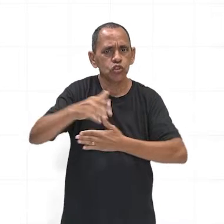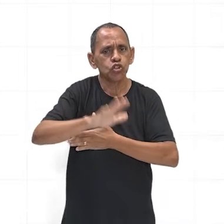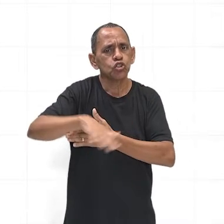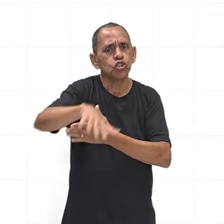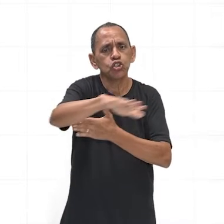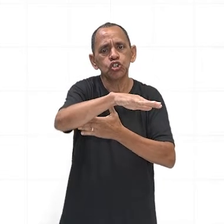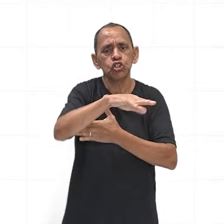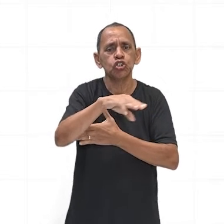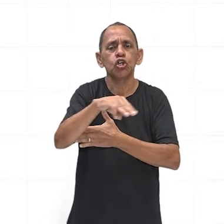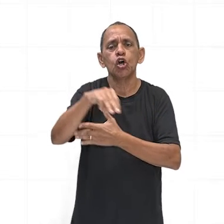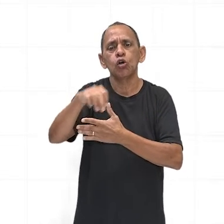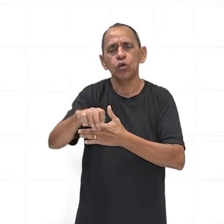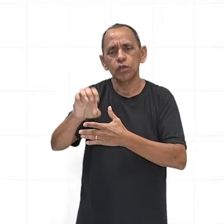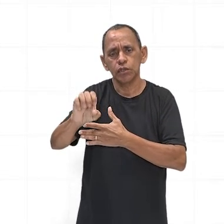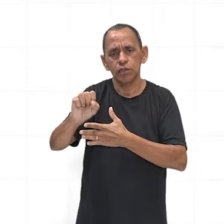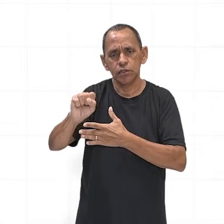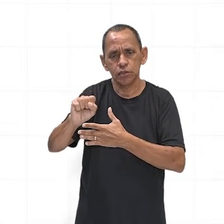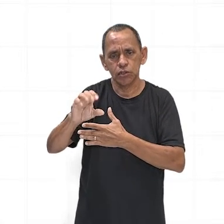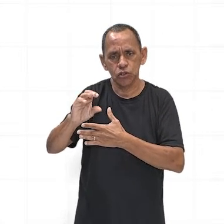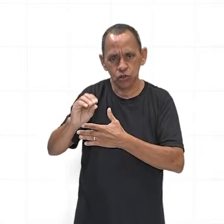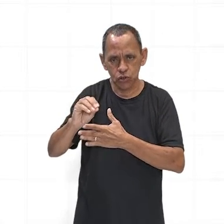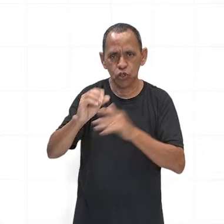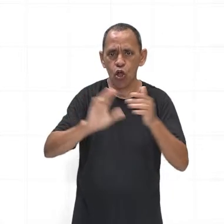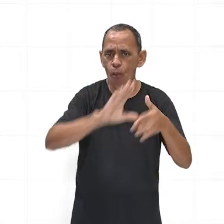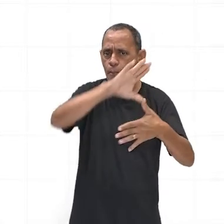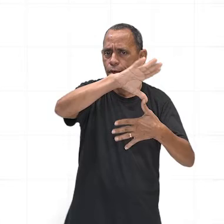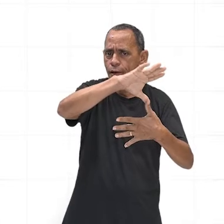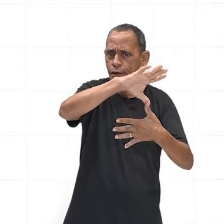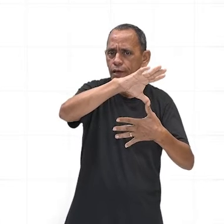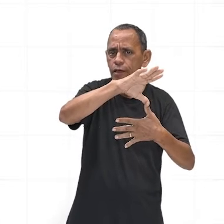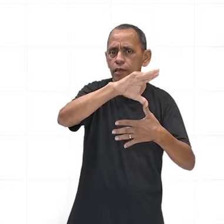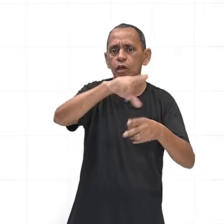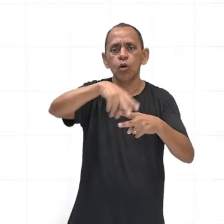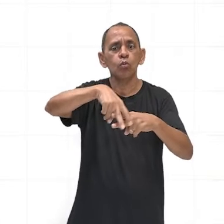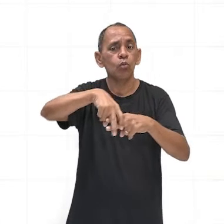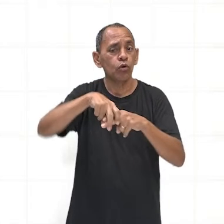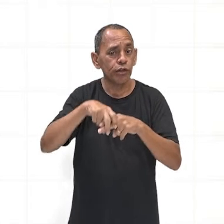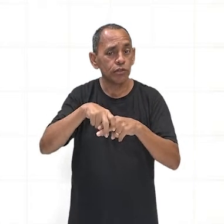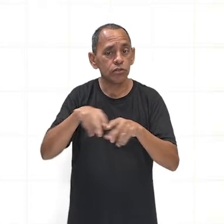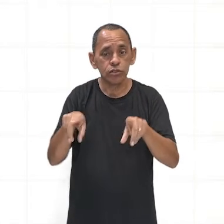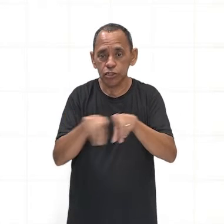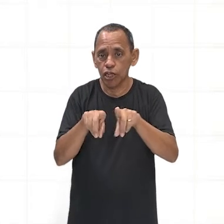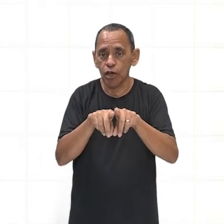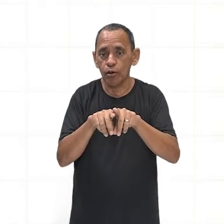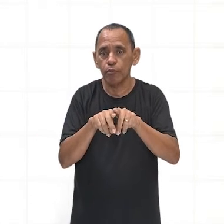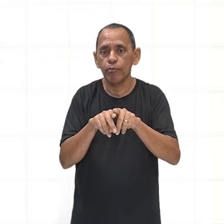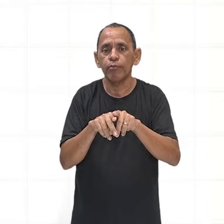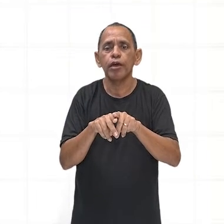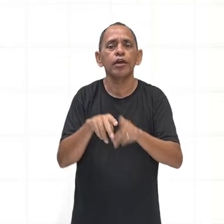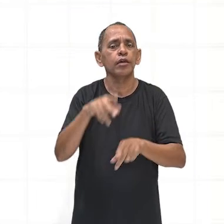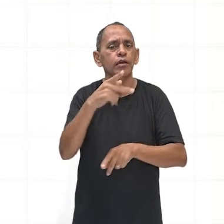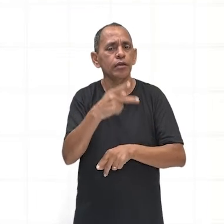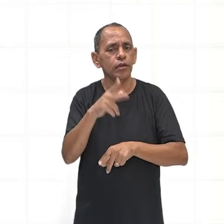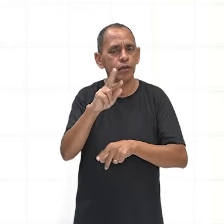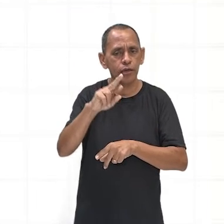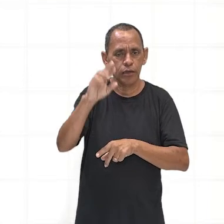de Mesoamérica, portanto, além de pré-colombianos, são chamados de